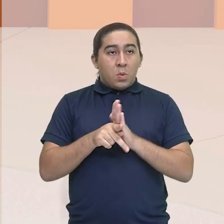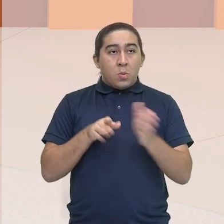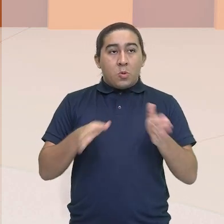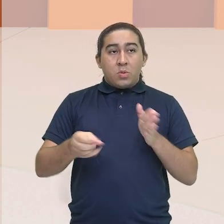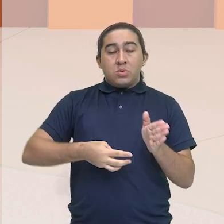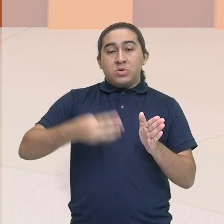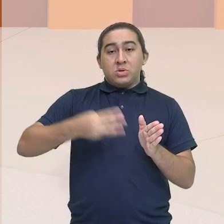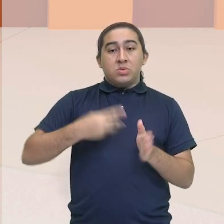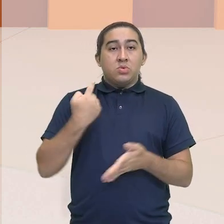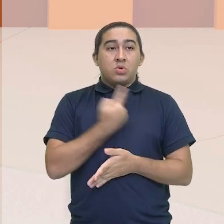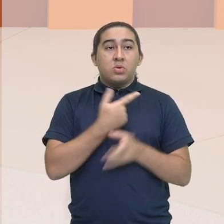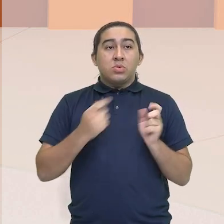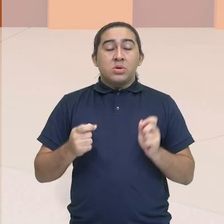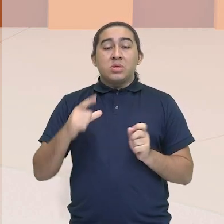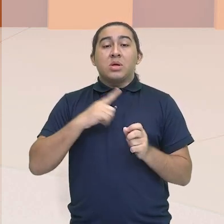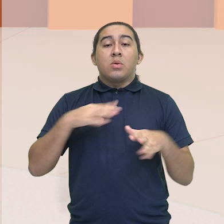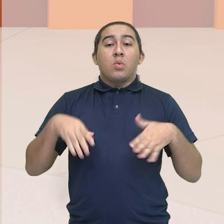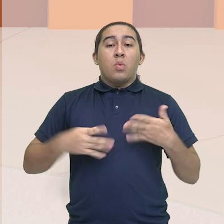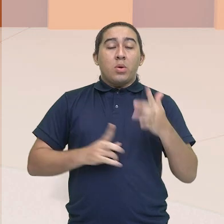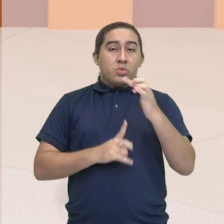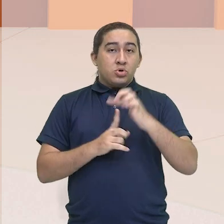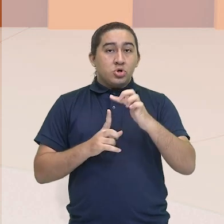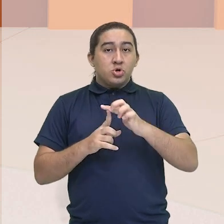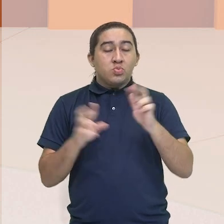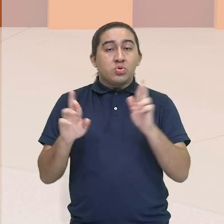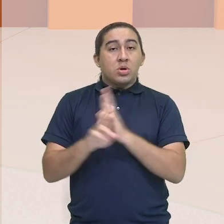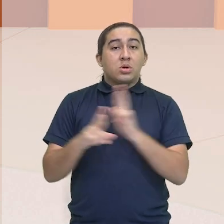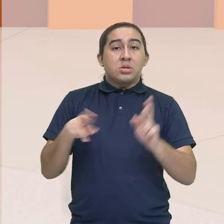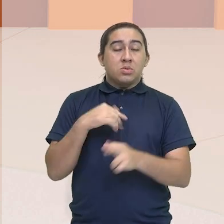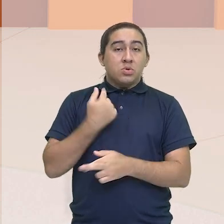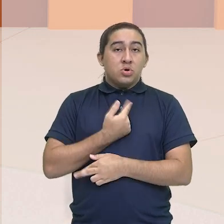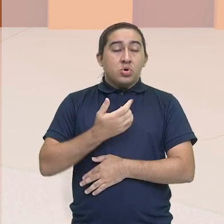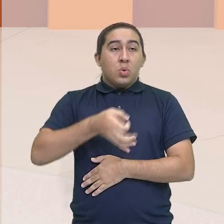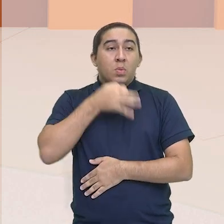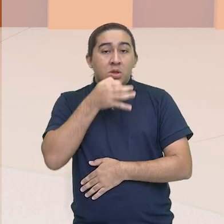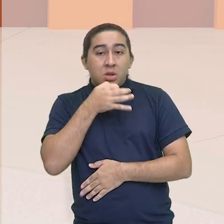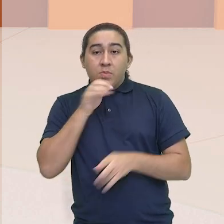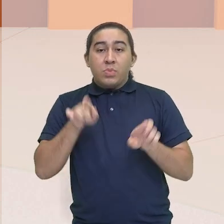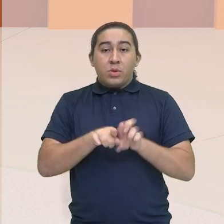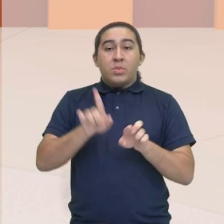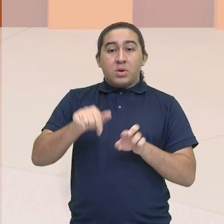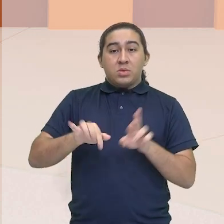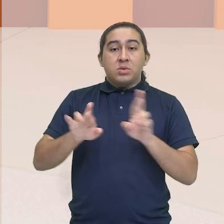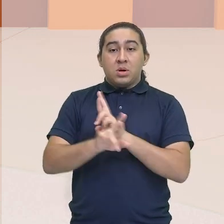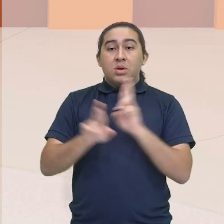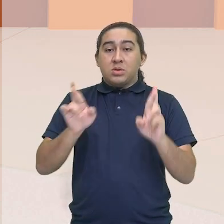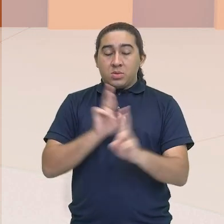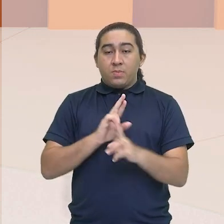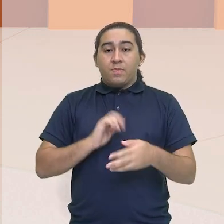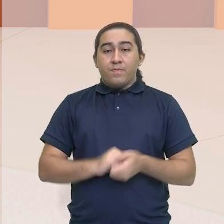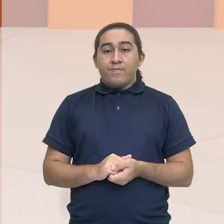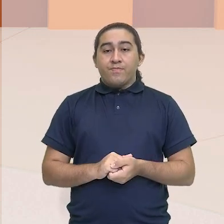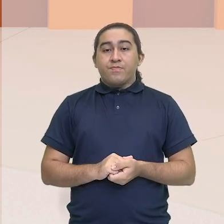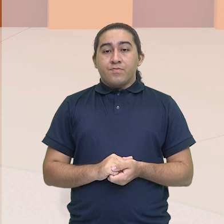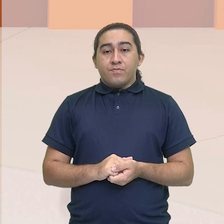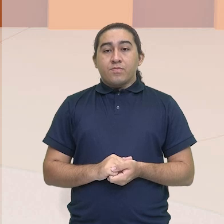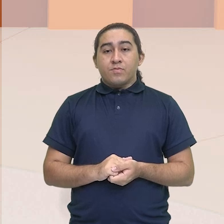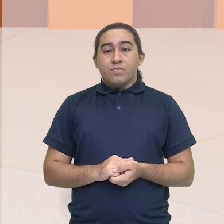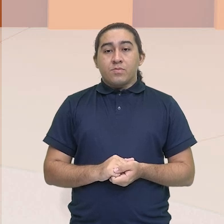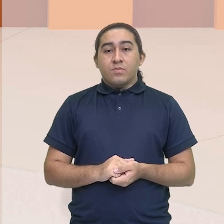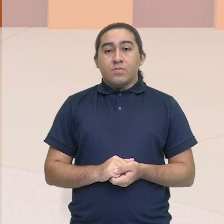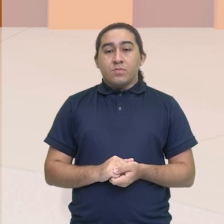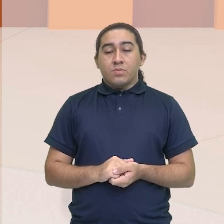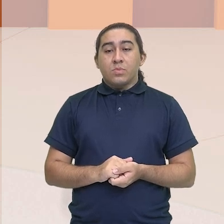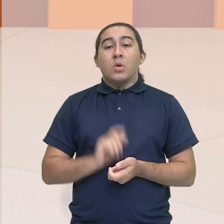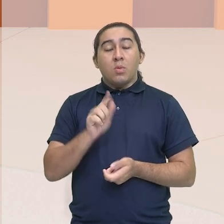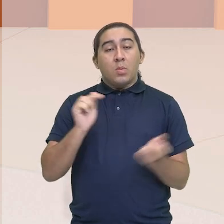passou por que tipos de relações são essas, né? A gente comentou, né, sobre essas relações ali. Uma dessas formas